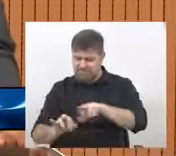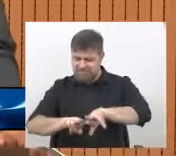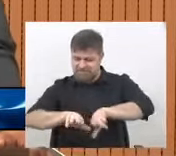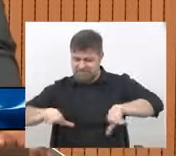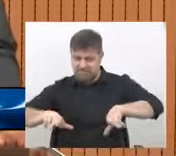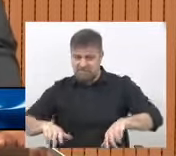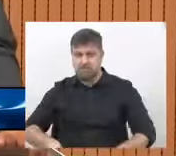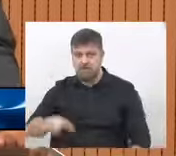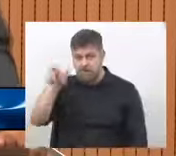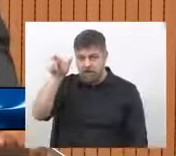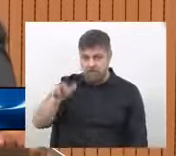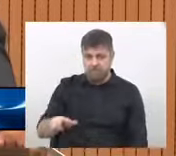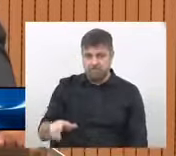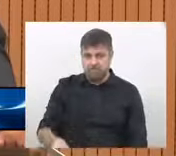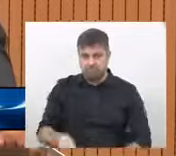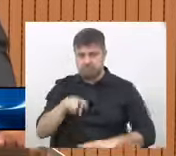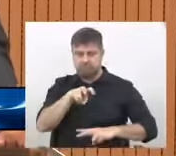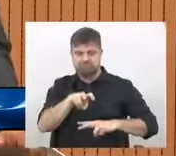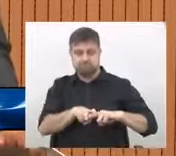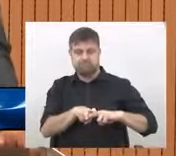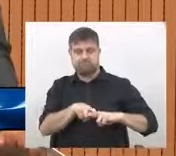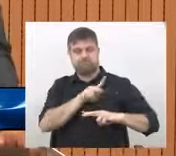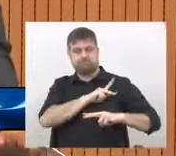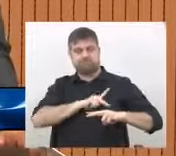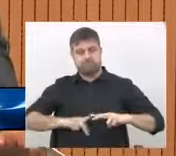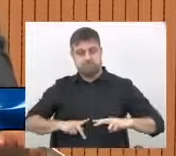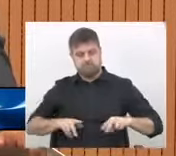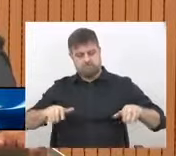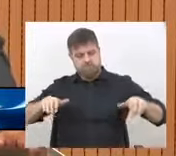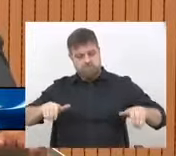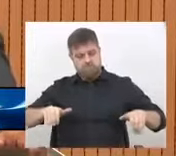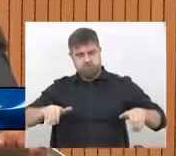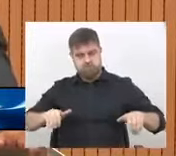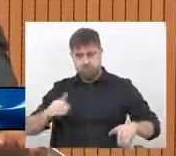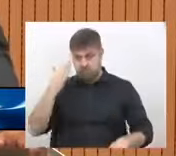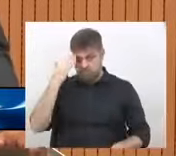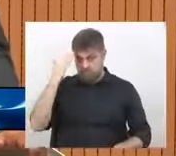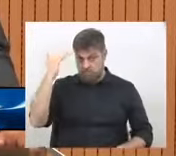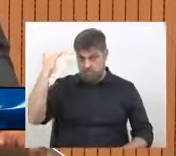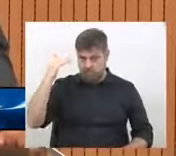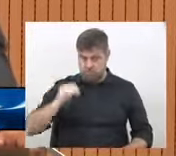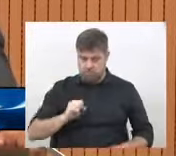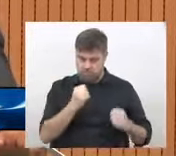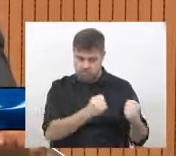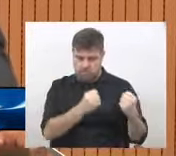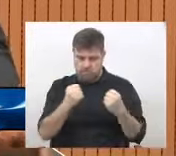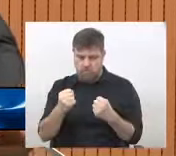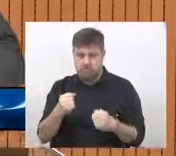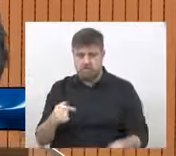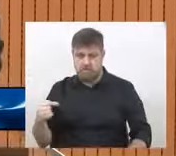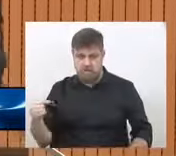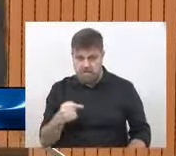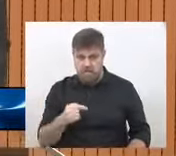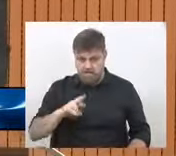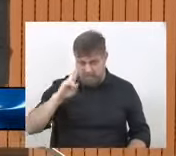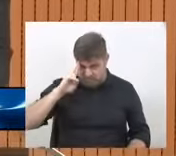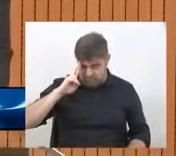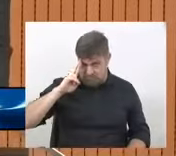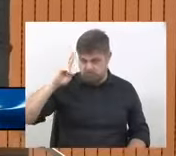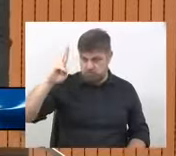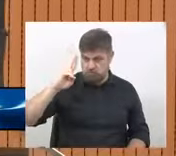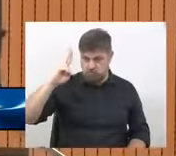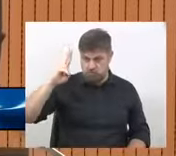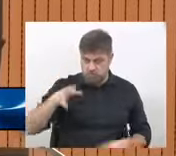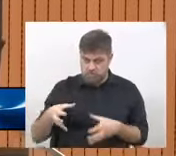Enquanto o camarada não está sentado naquela cadeira de representação de outro, do conjunto o qual lhe trouxe